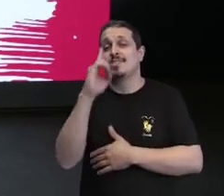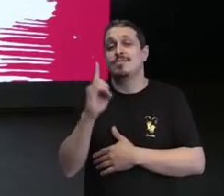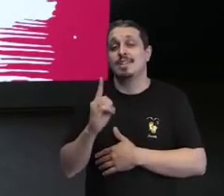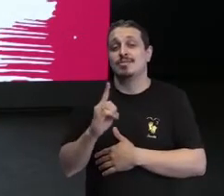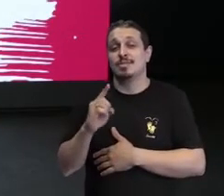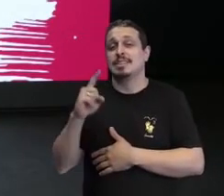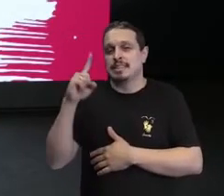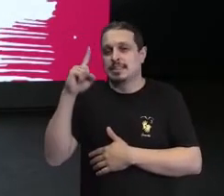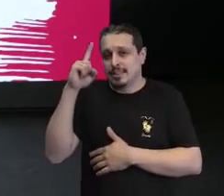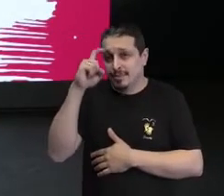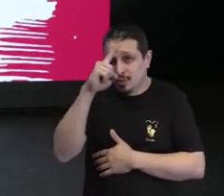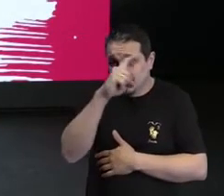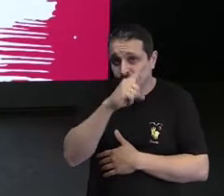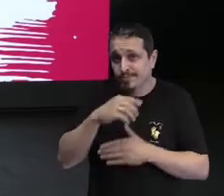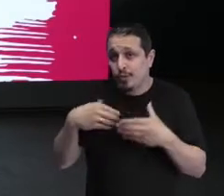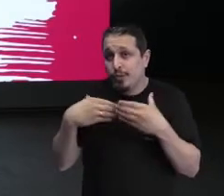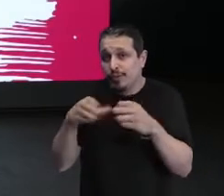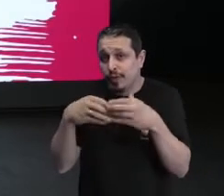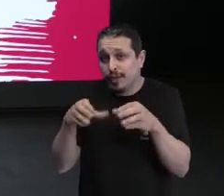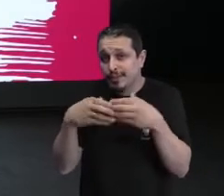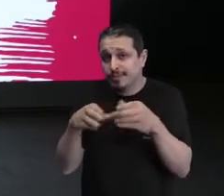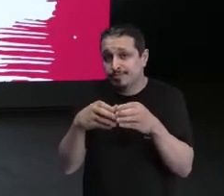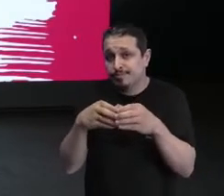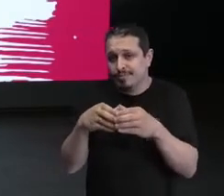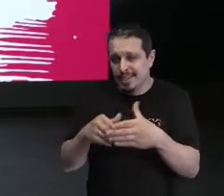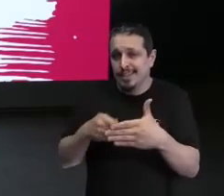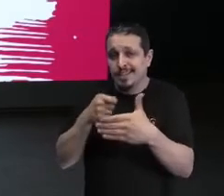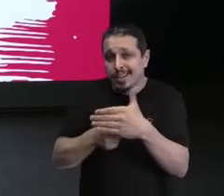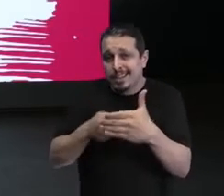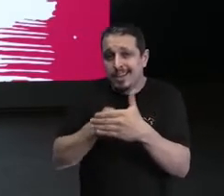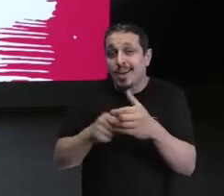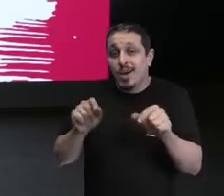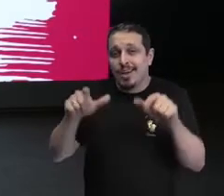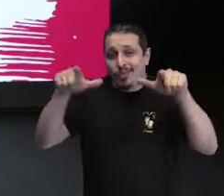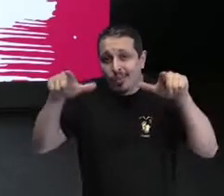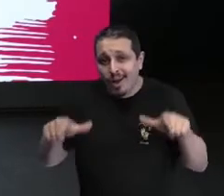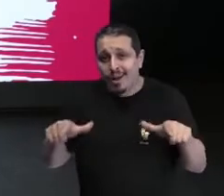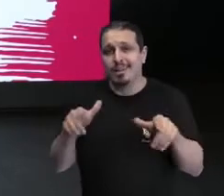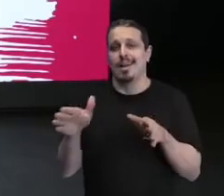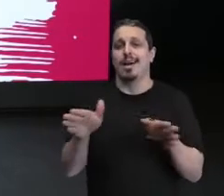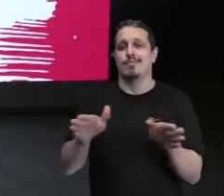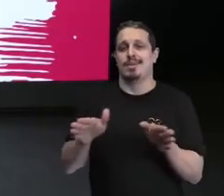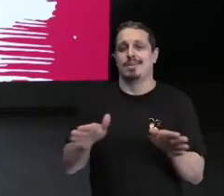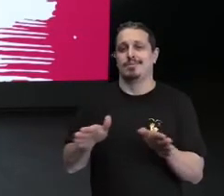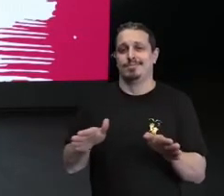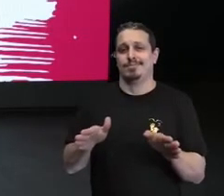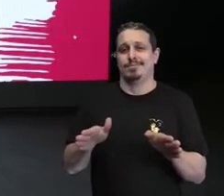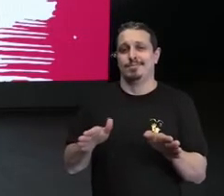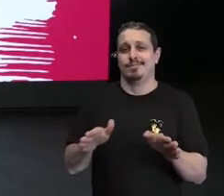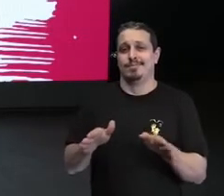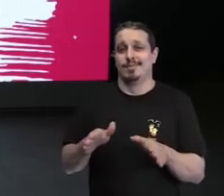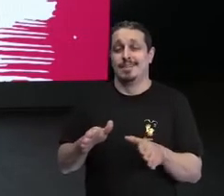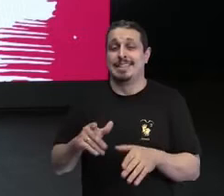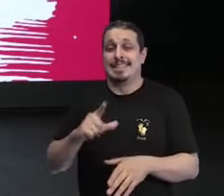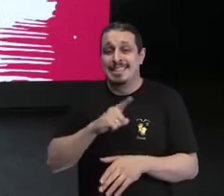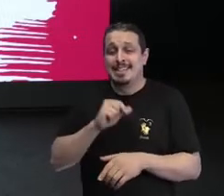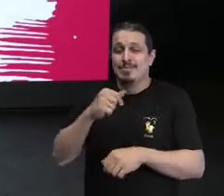A gente batalhar por espaços inclusivos e acessíveis vira ainda mais um ato